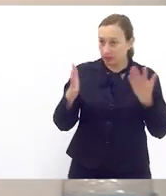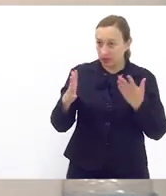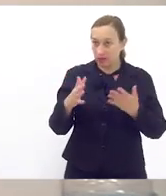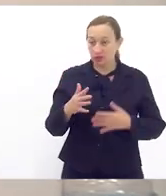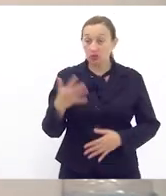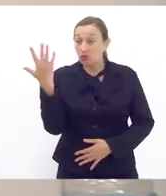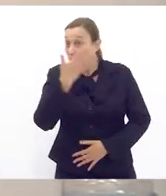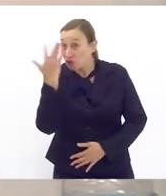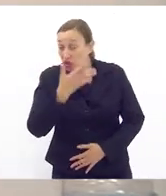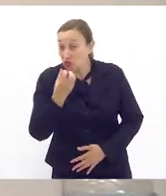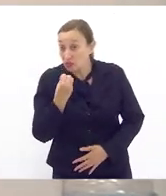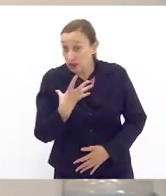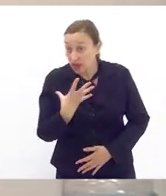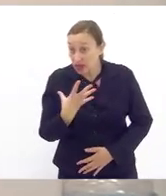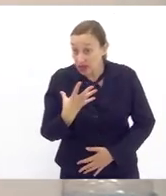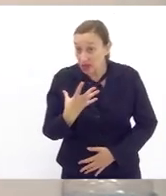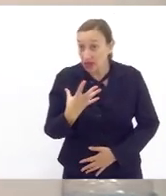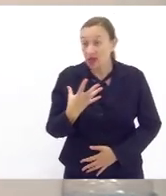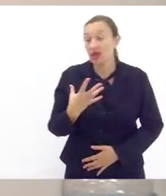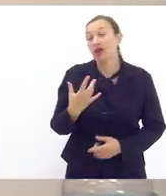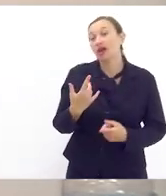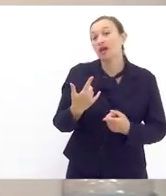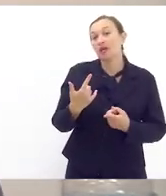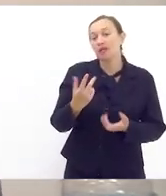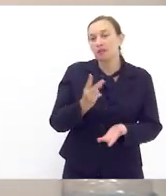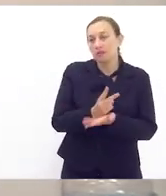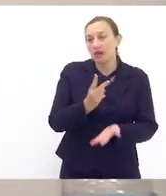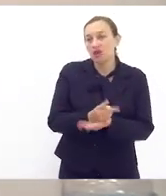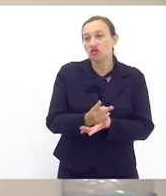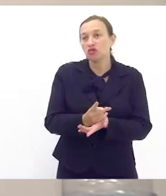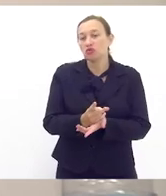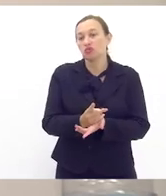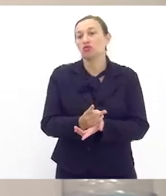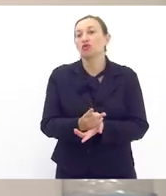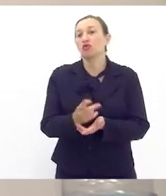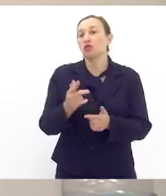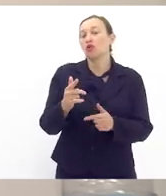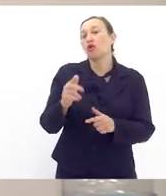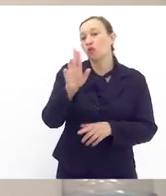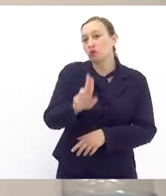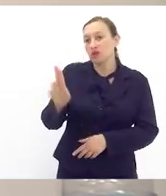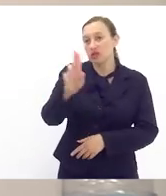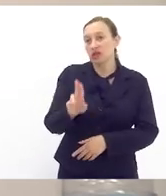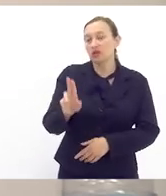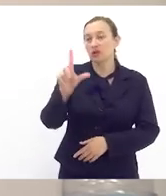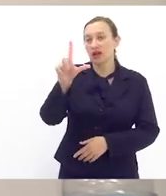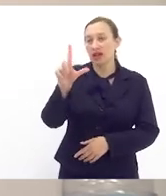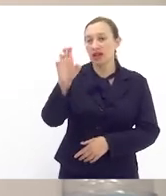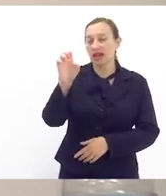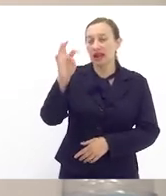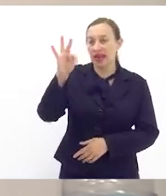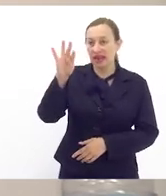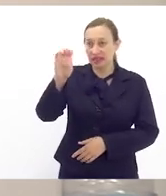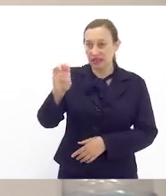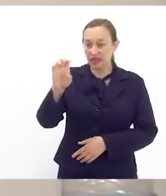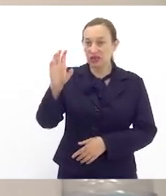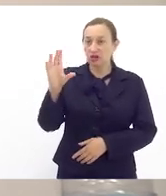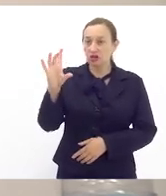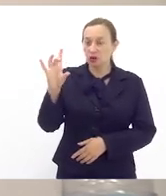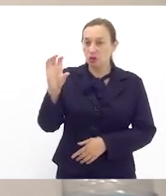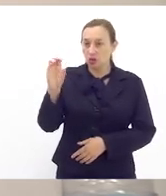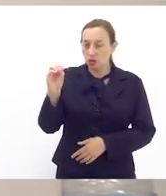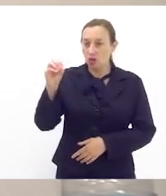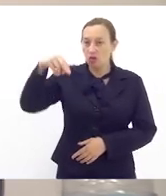enxergo tão bem apesar de estar usando lente de contato mas manda um abraço aqui ao meu amigo companheiro Vereador Marcelo